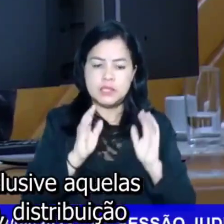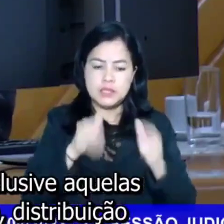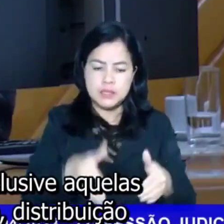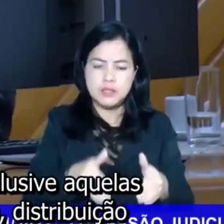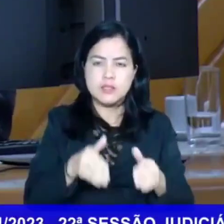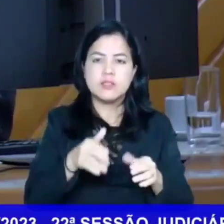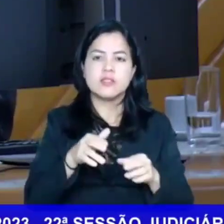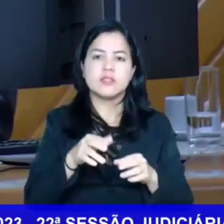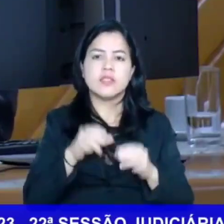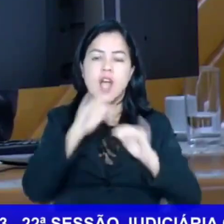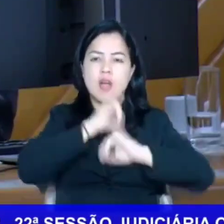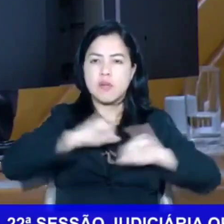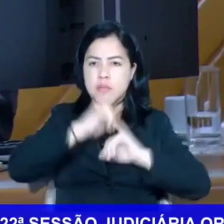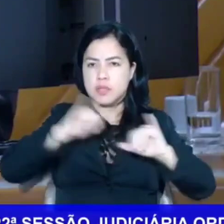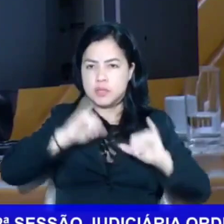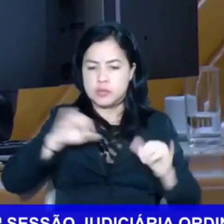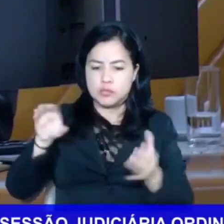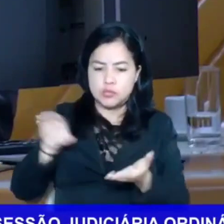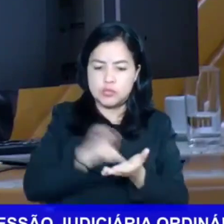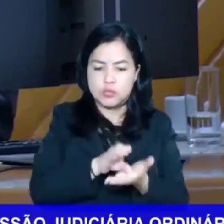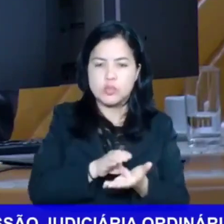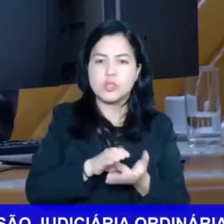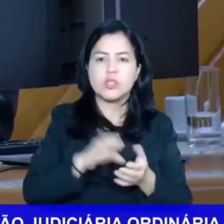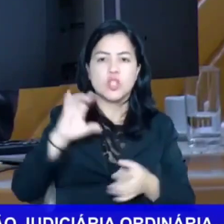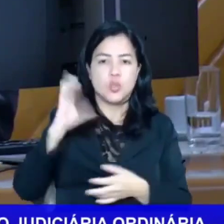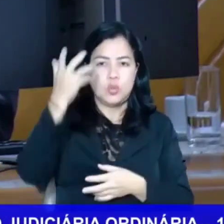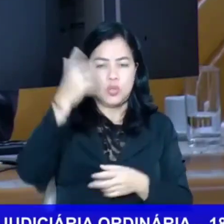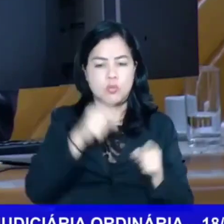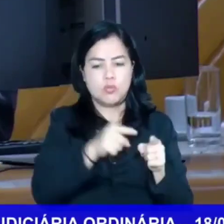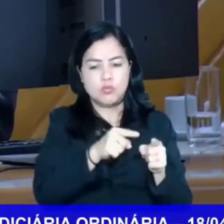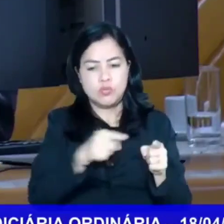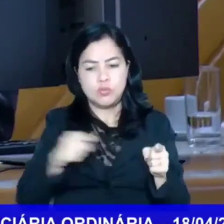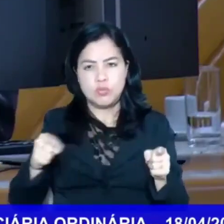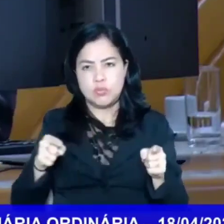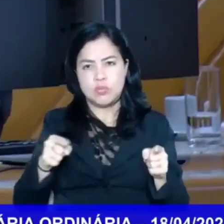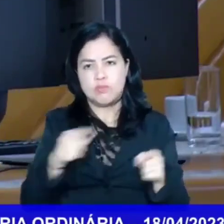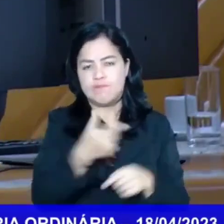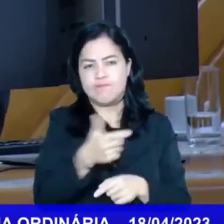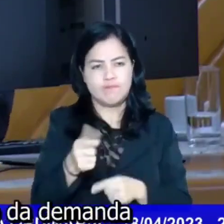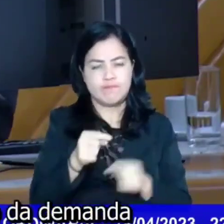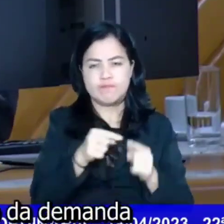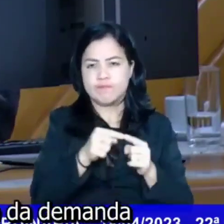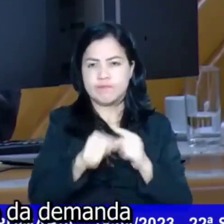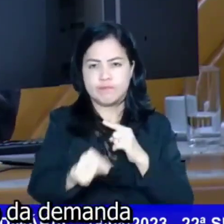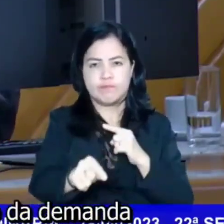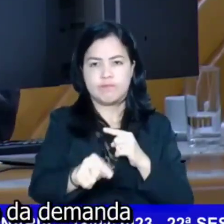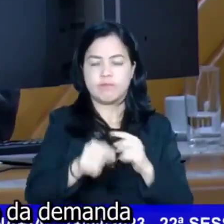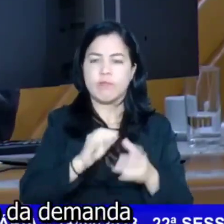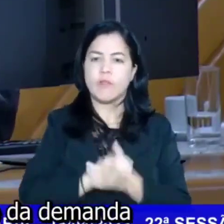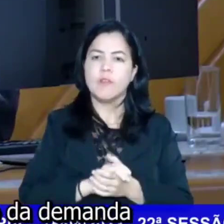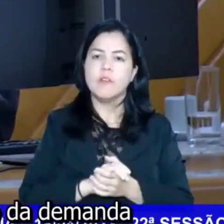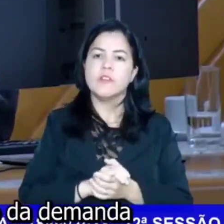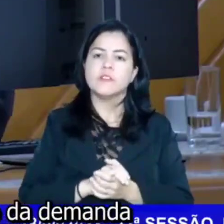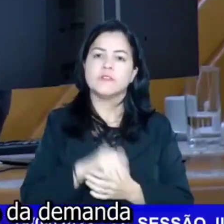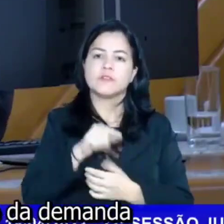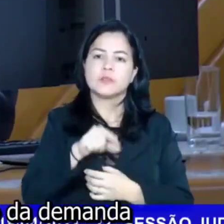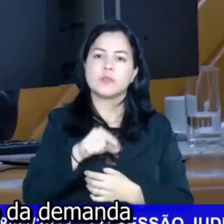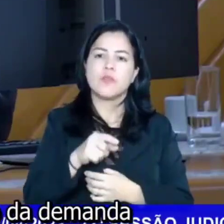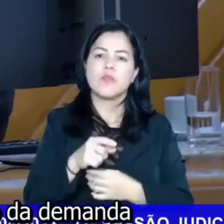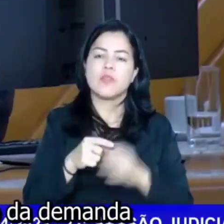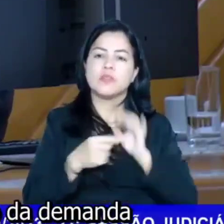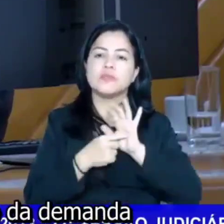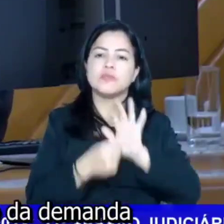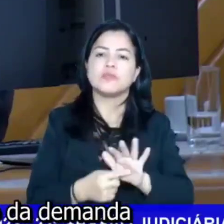propaganda, à distribuição de tempo, e dessa forma